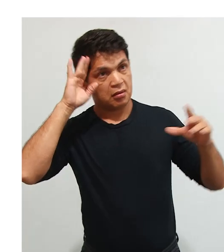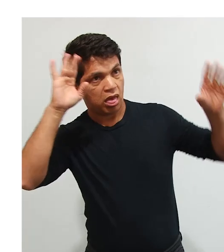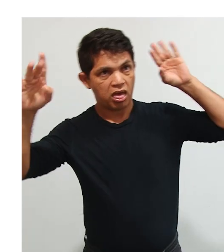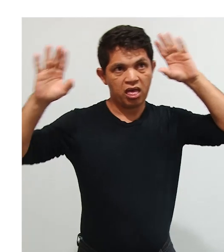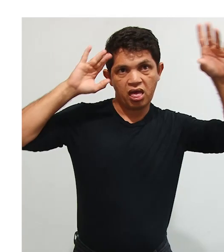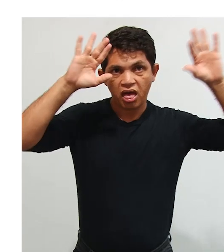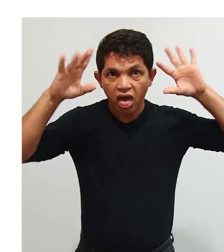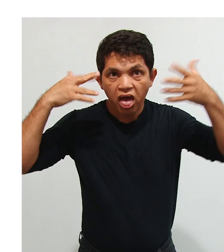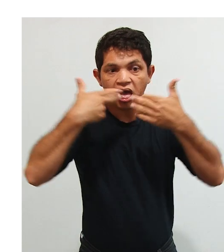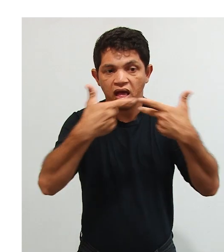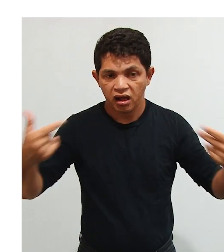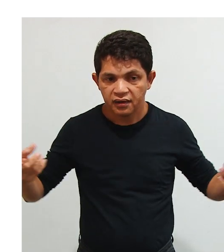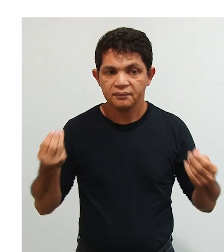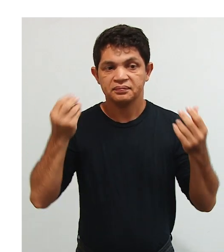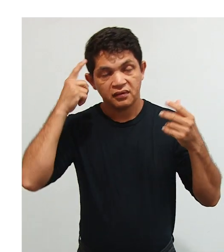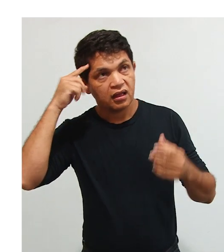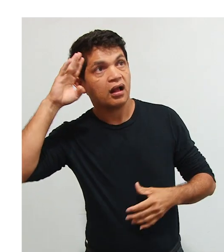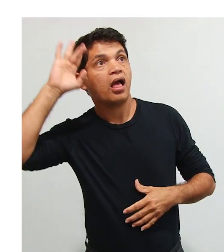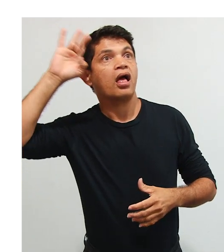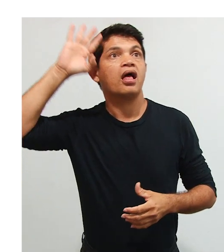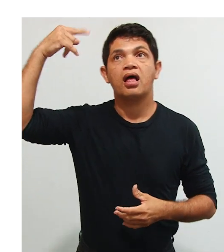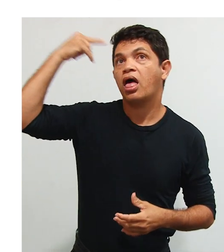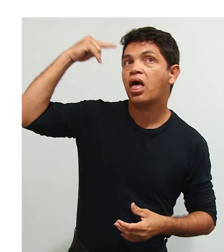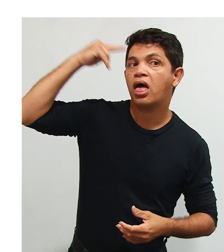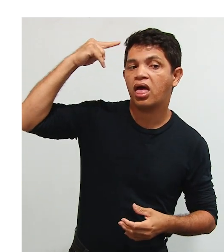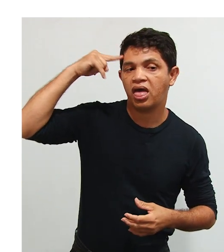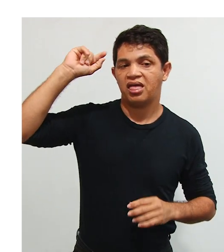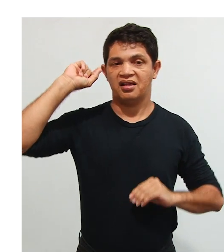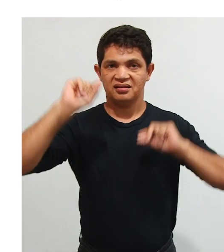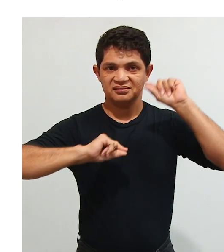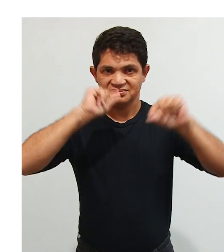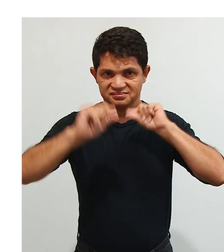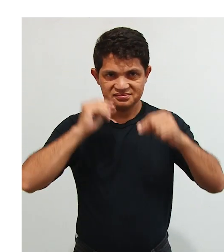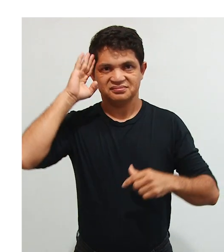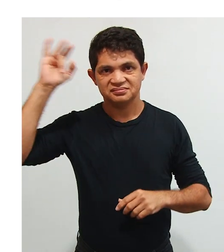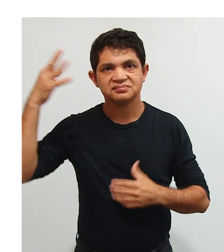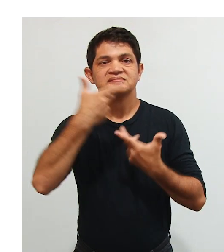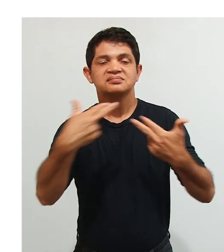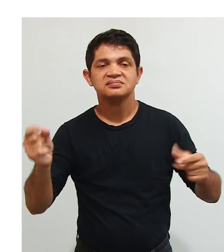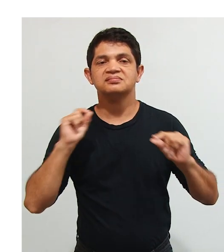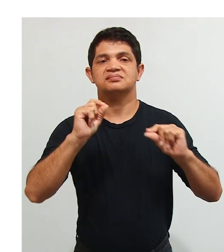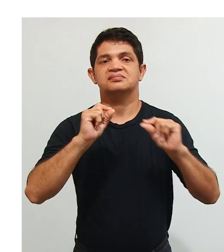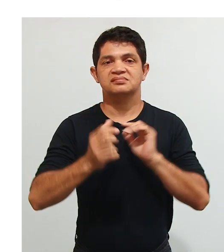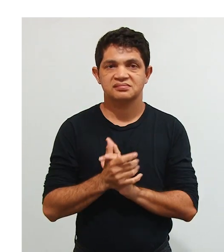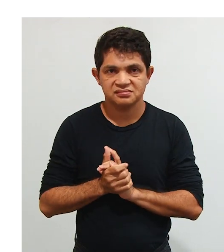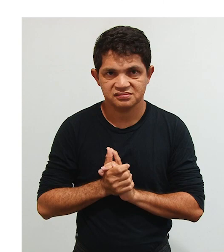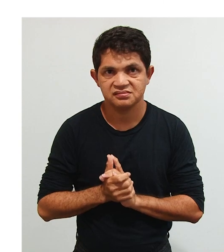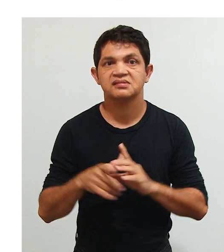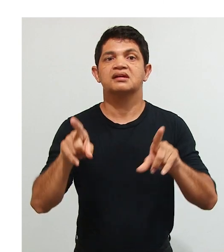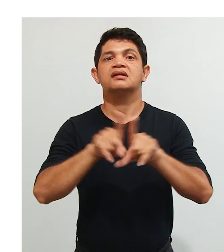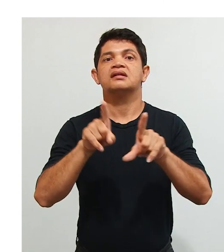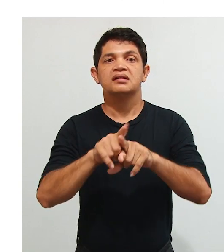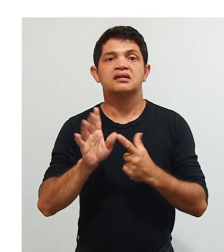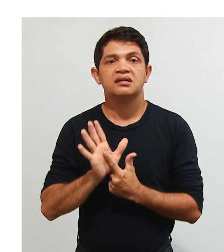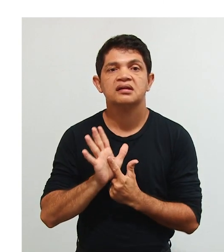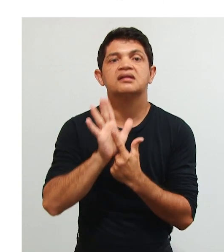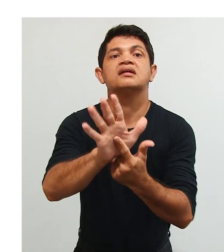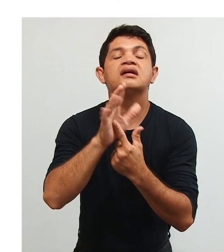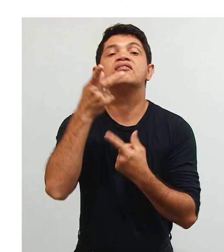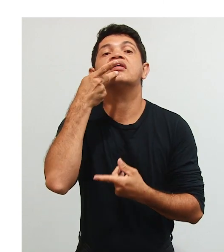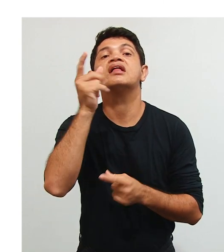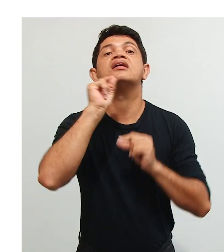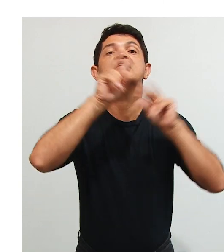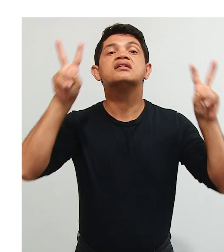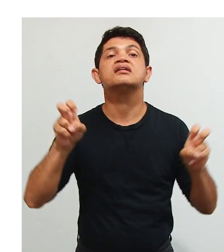imaginação que a gente tem de que sabe o que o outro está pensando, traz para a gente essas situações. E aí eu quero começar a falar para